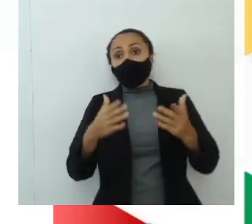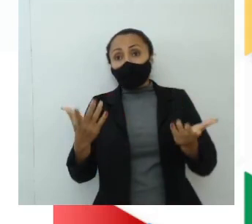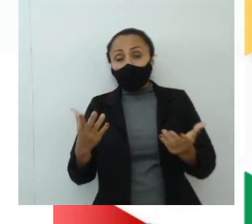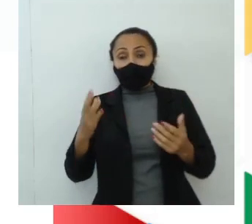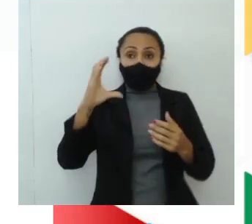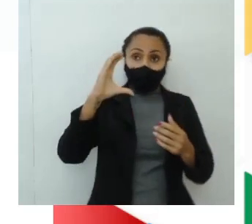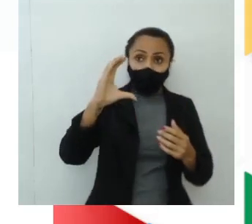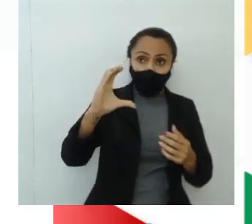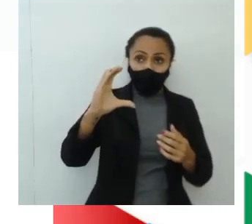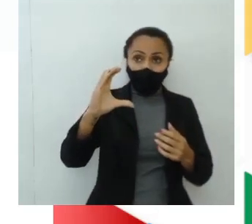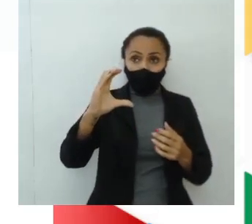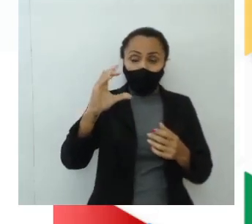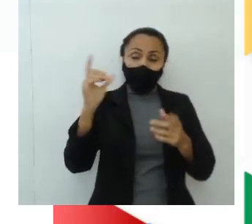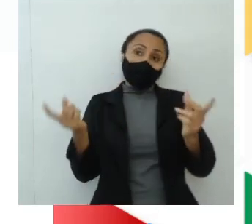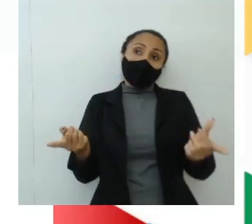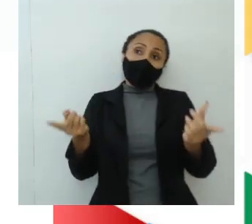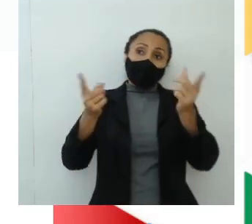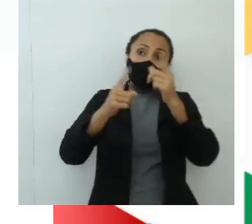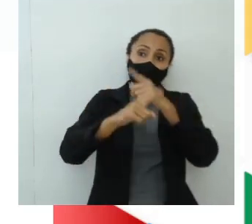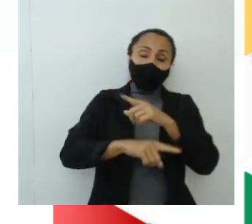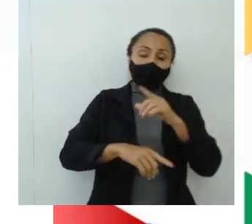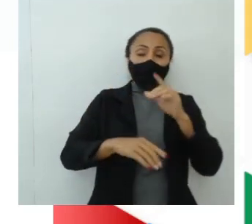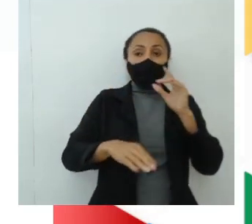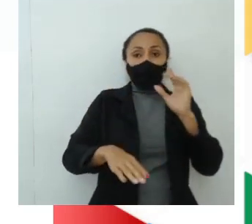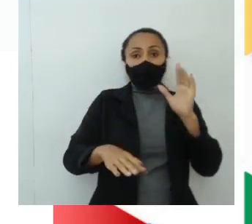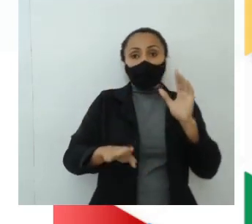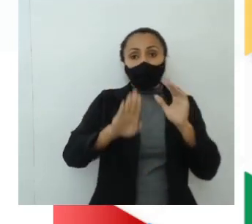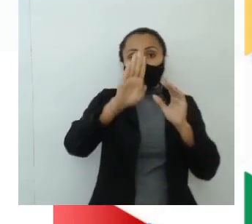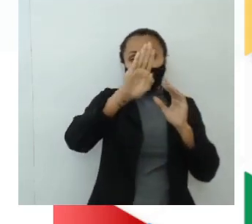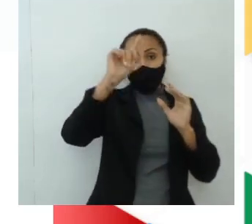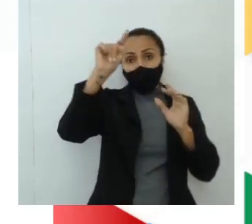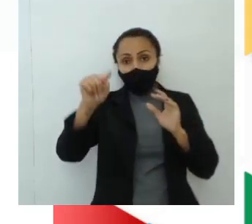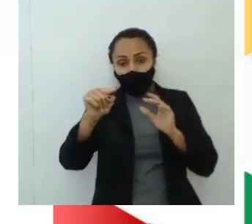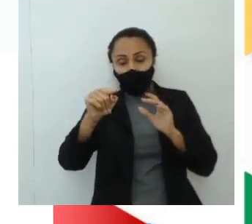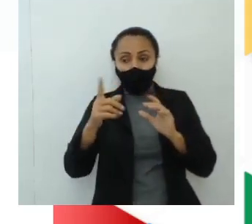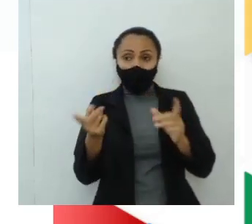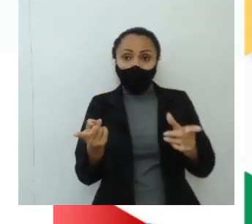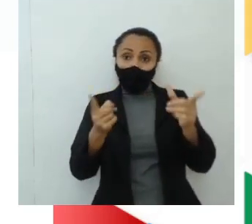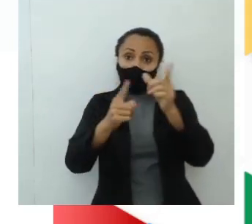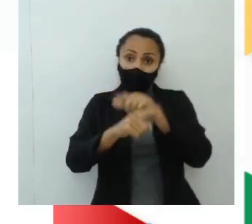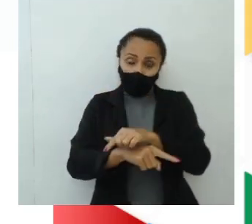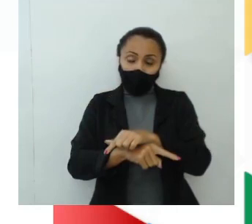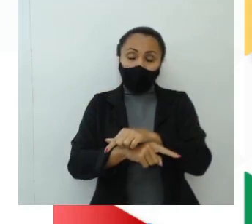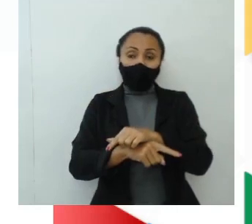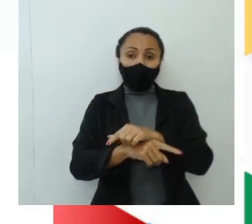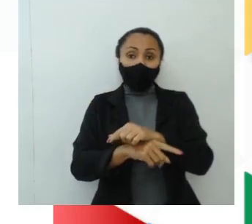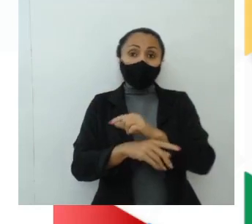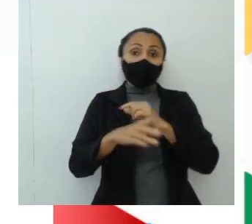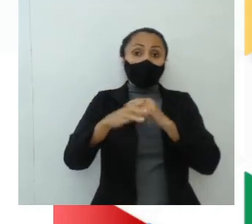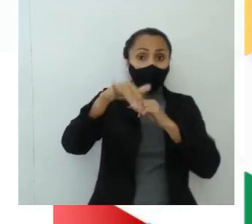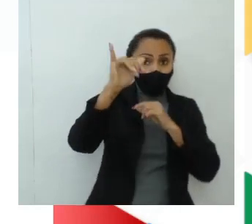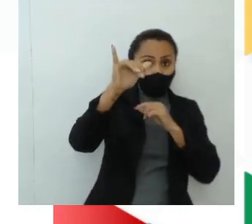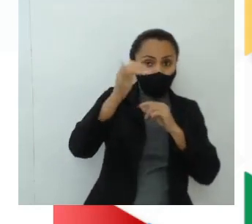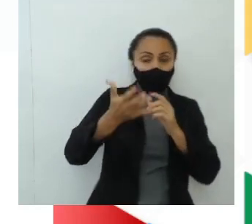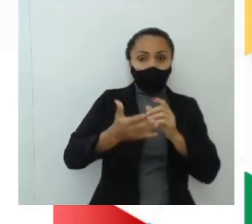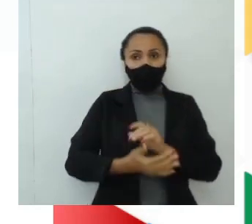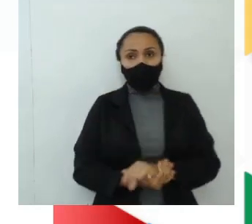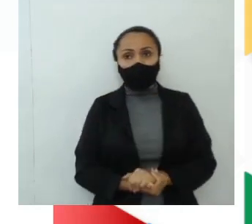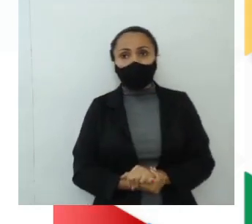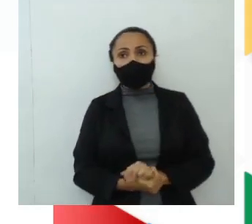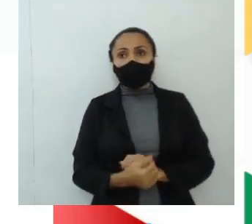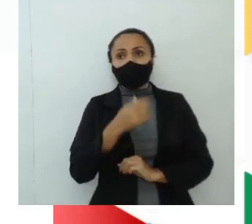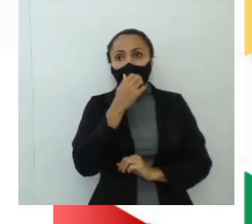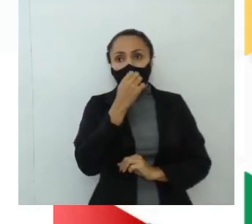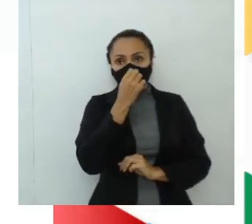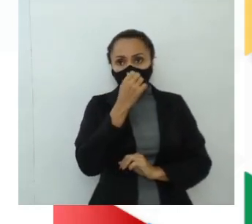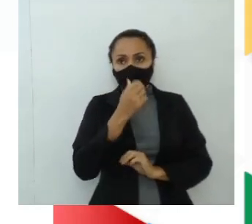C passa a ser o vértice B' com o sinal contrário do Y. Não esquece, ó, Y muda o